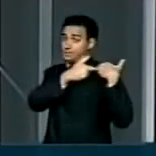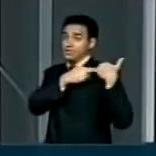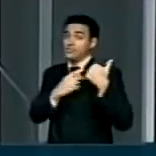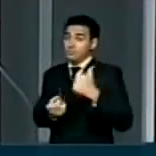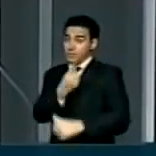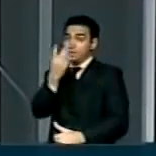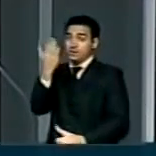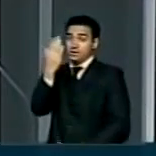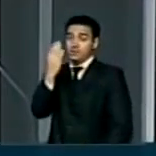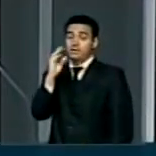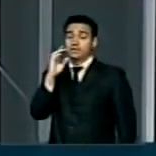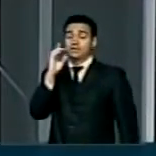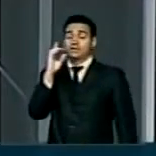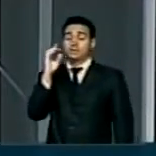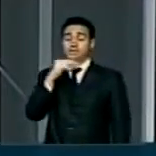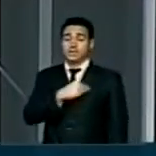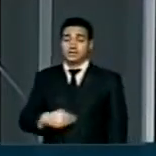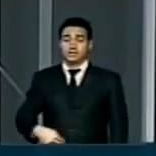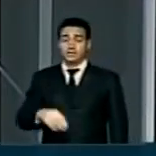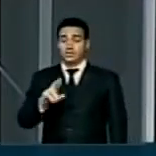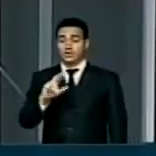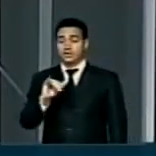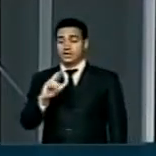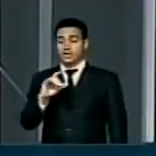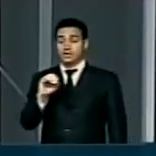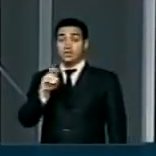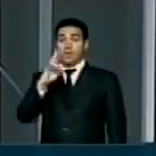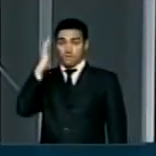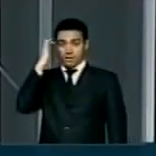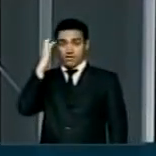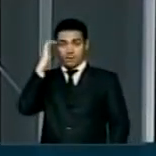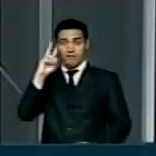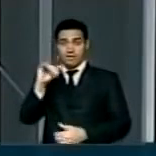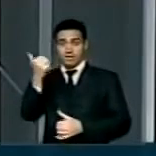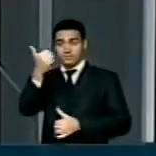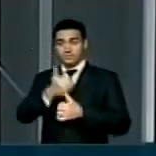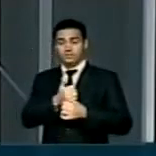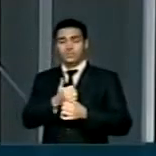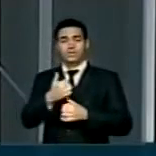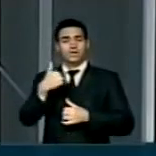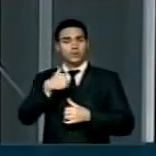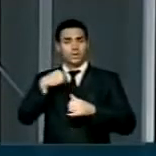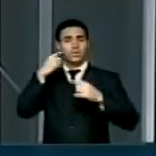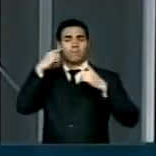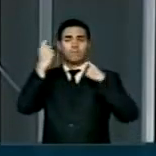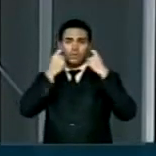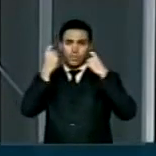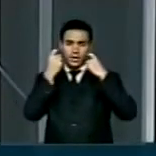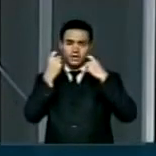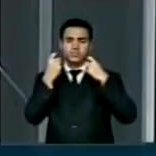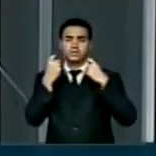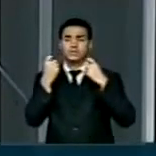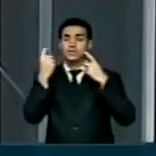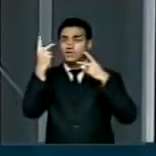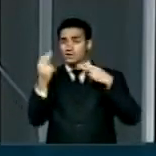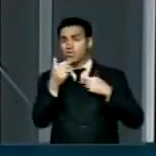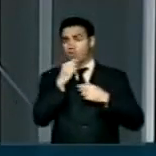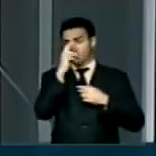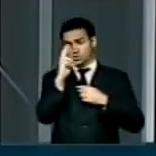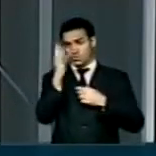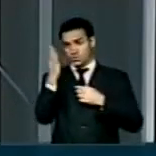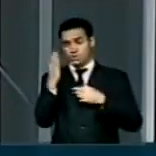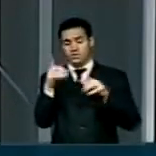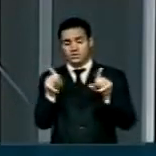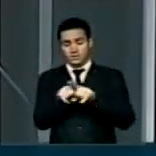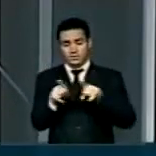ao deputado ministro Ricardo Berzolini, que amanhã assume. Eu estou preocupado, deputado Mauro, como Vossa Excelência e